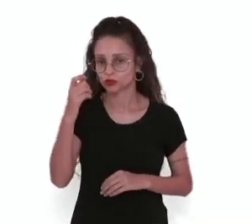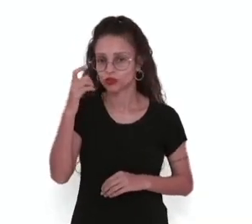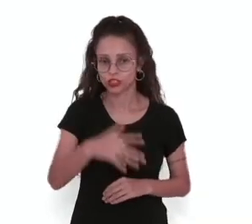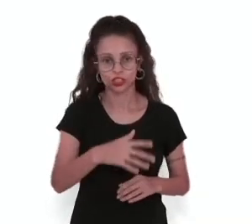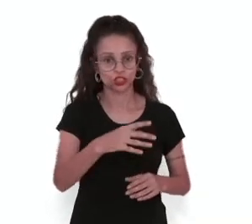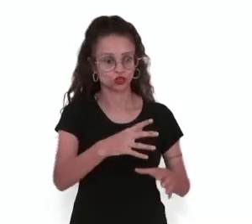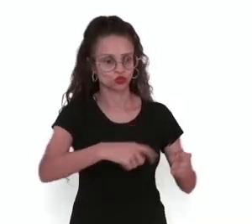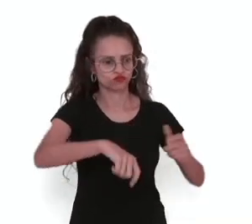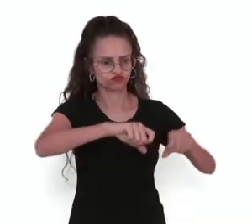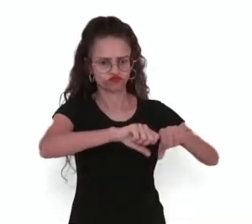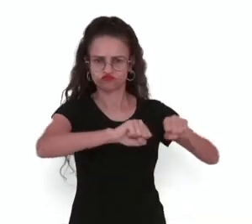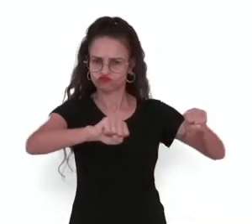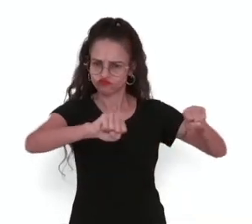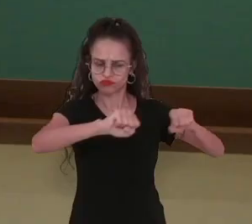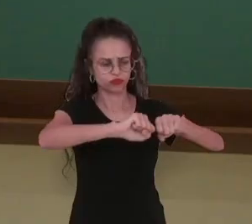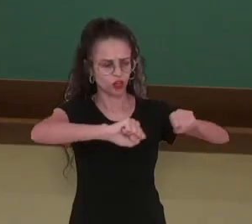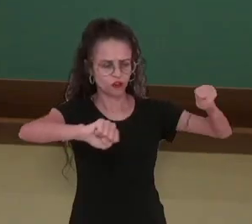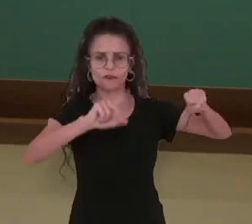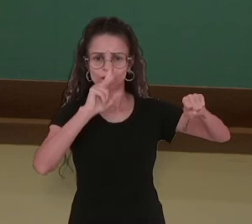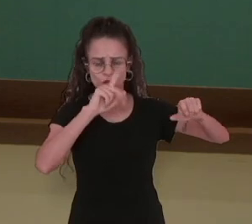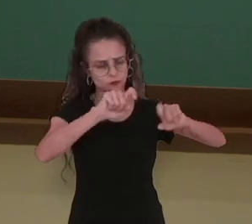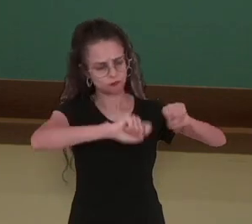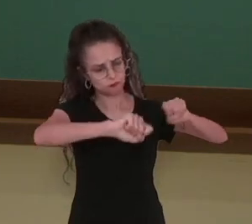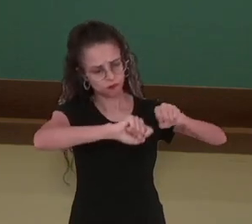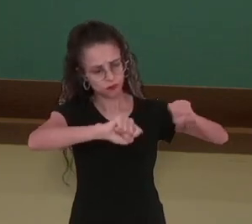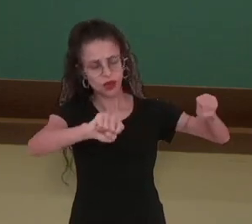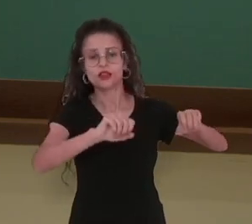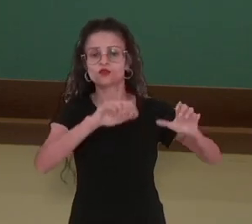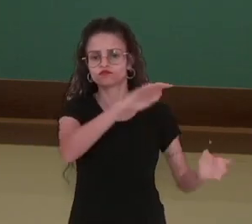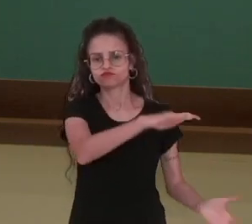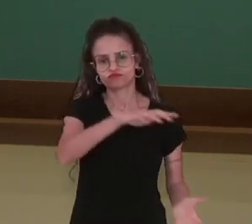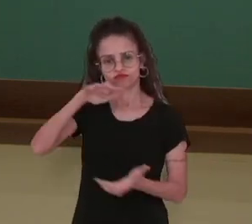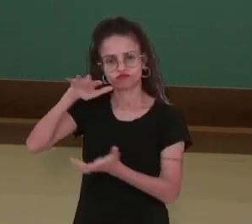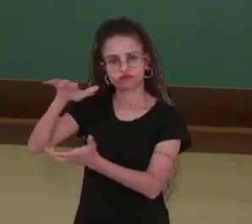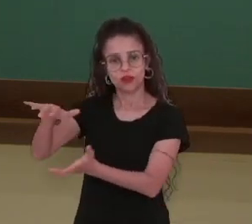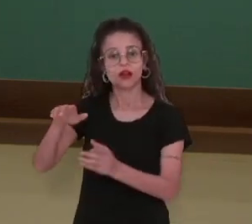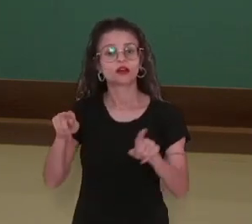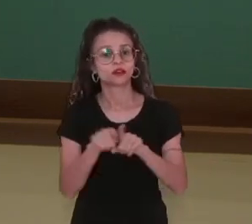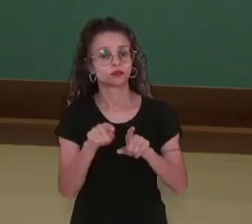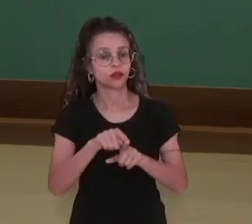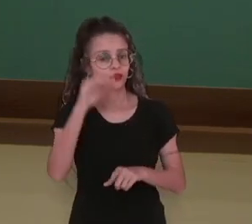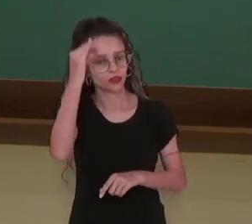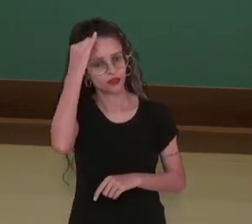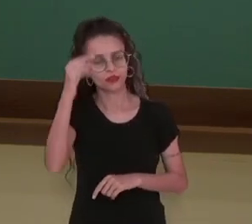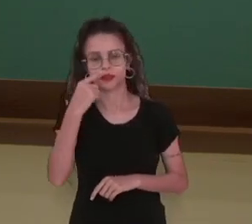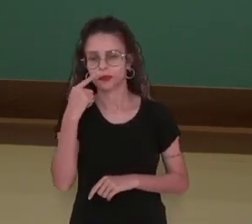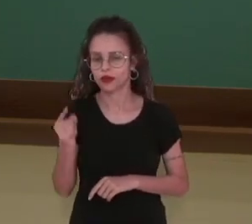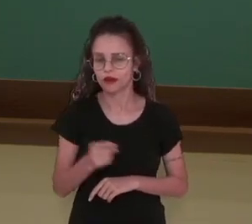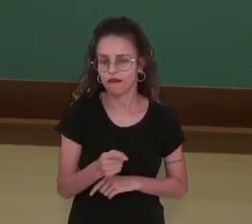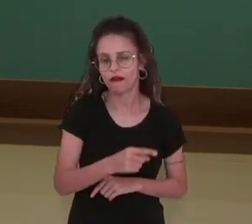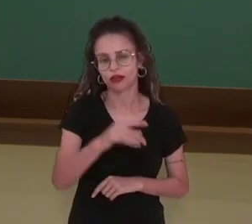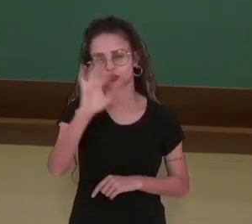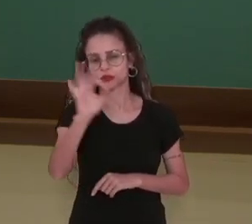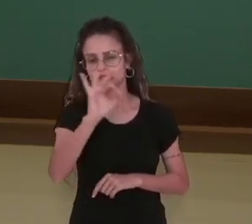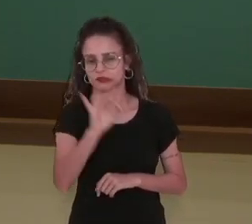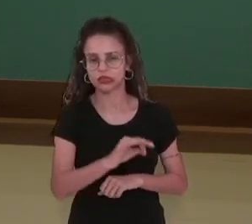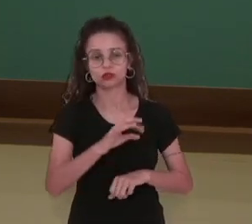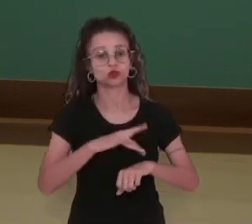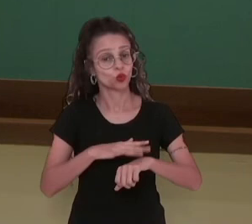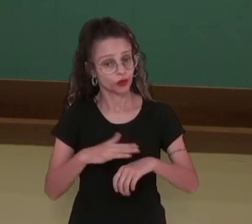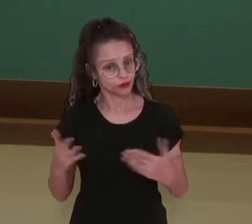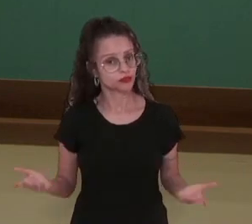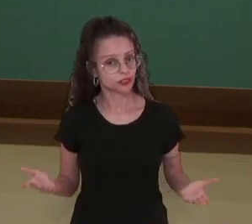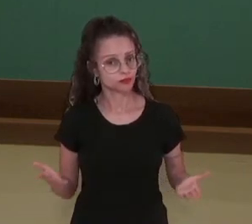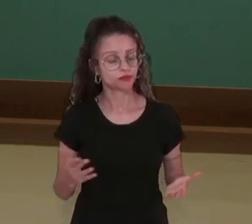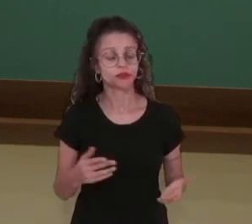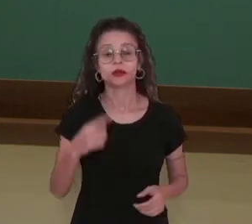sacos fortes e bem amarrados. Desse modo, também evitando insetos, ratos e doenças. Colocando o lixo